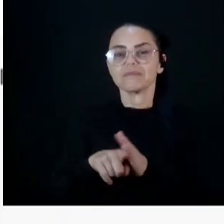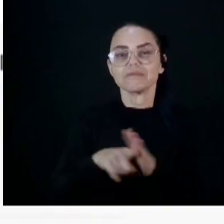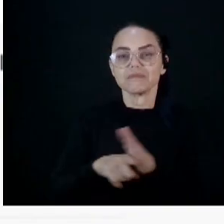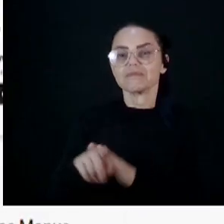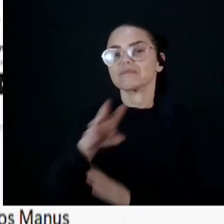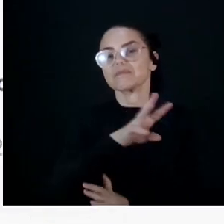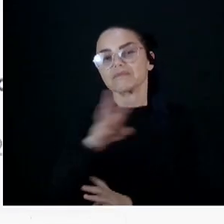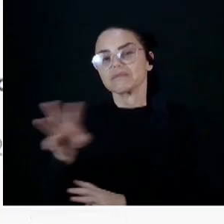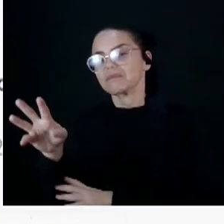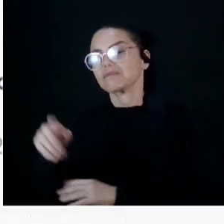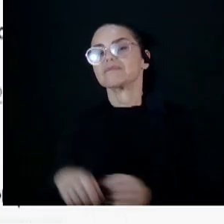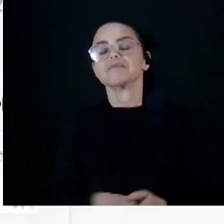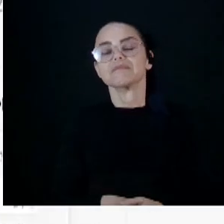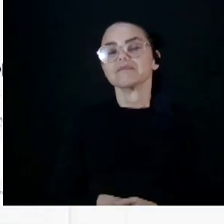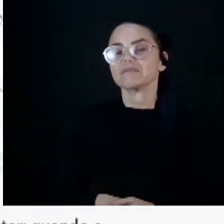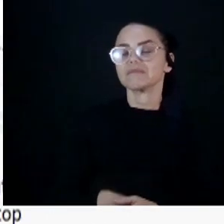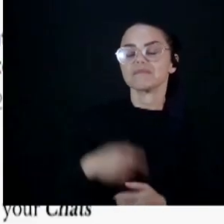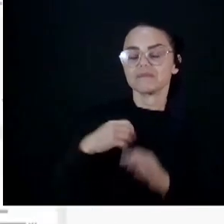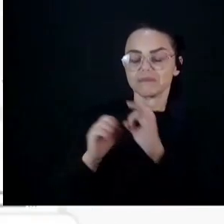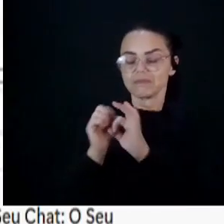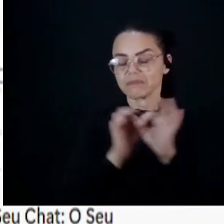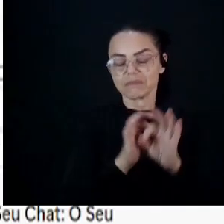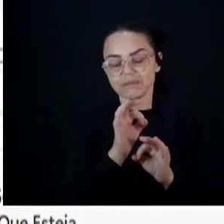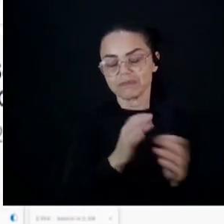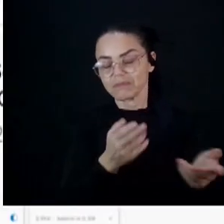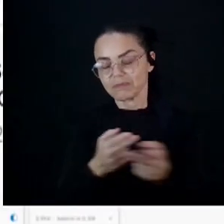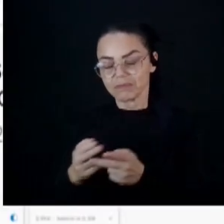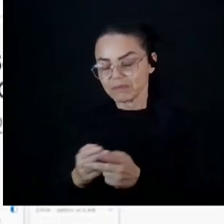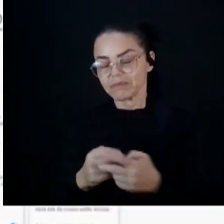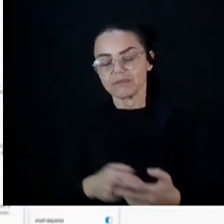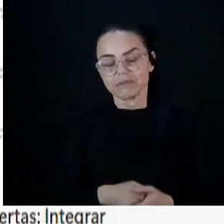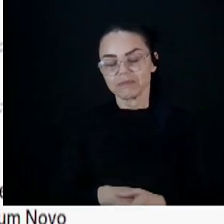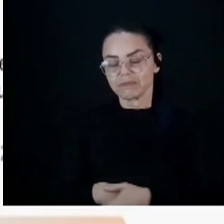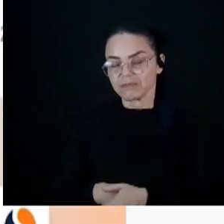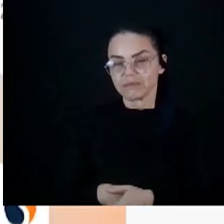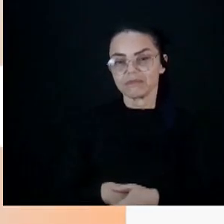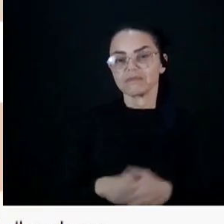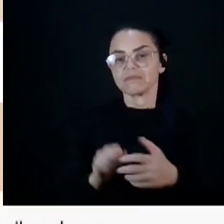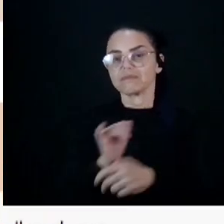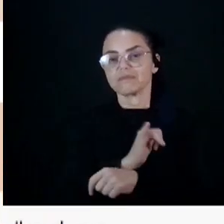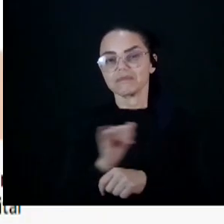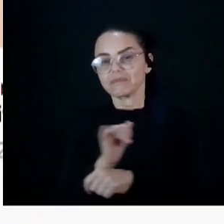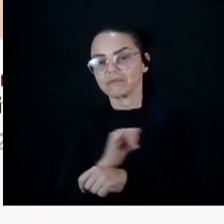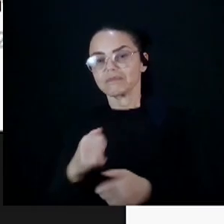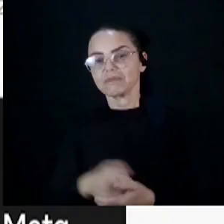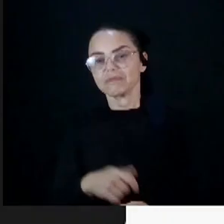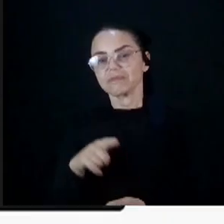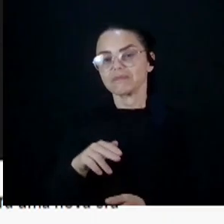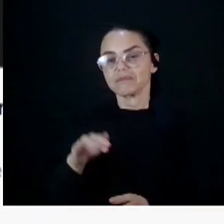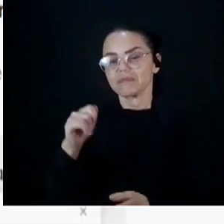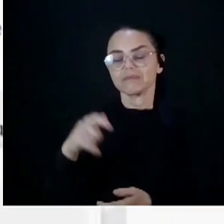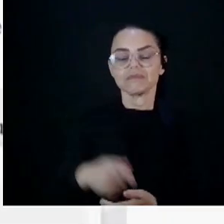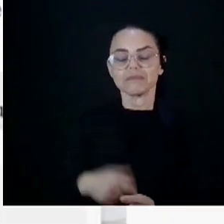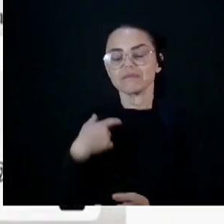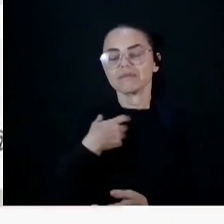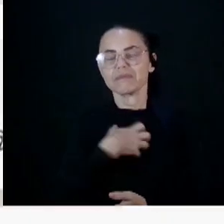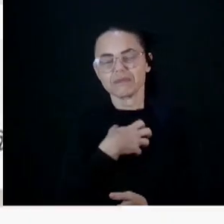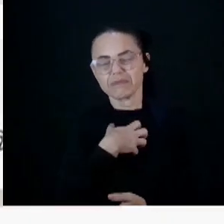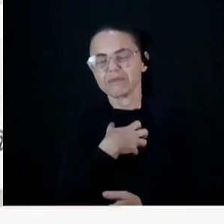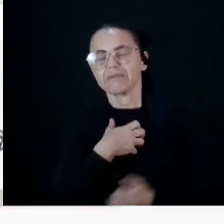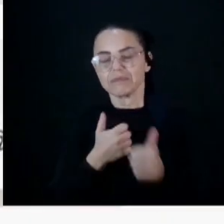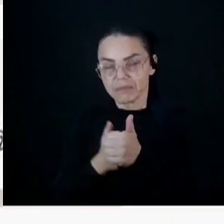dados, montar apresentações e até criar páginas na internet. Para quem é geek, a sensação é de estar cada vez mais próximo